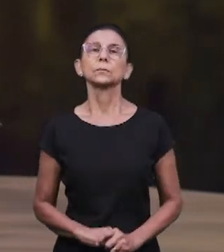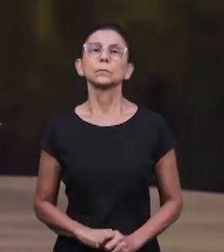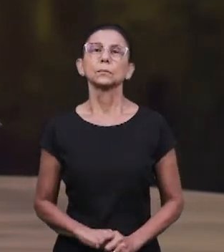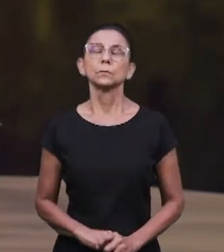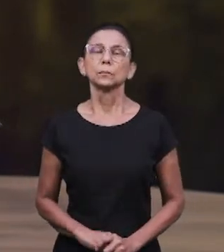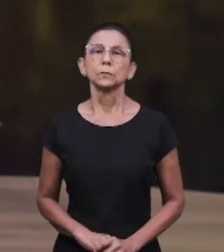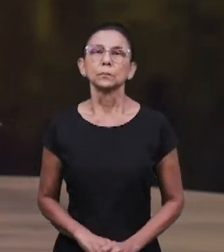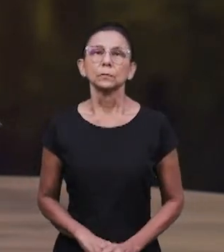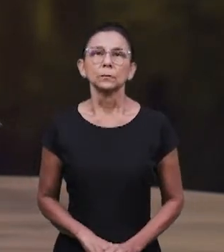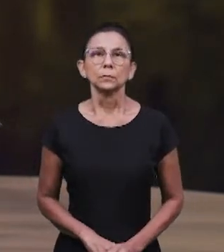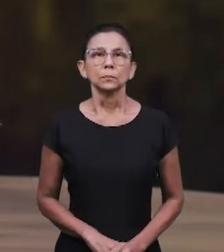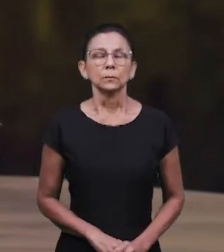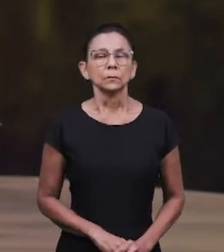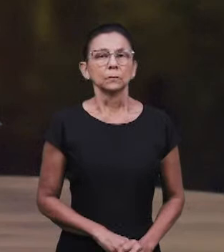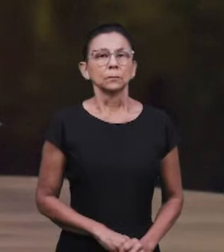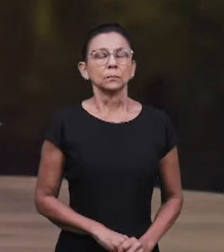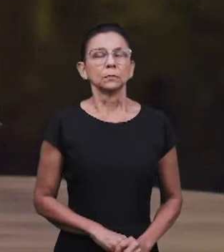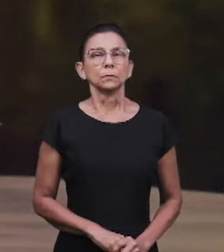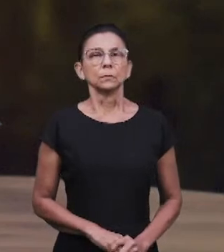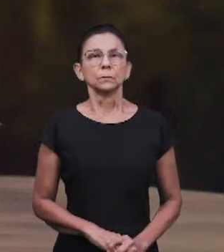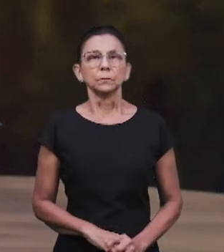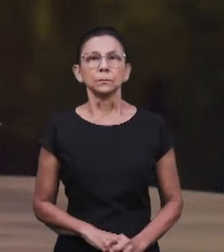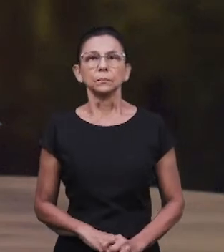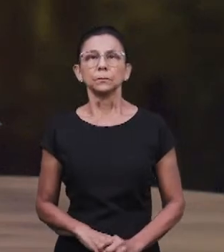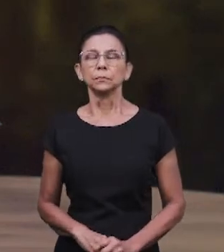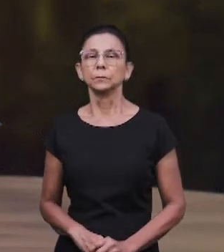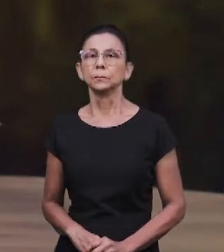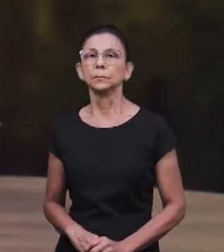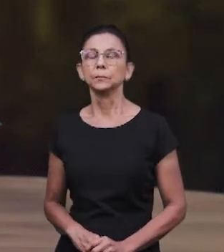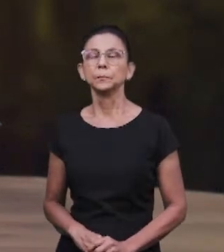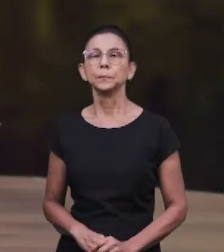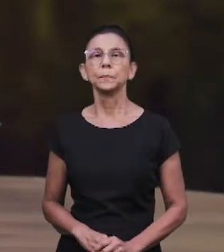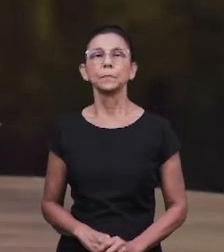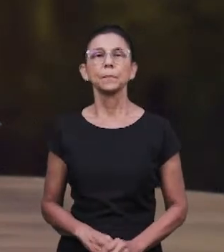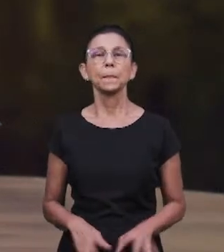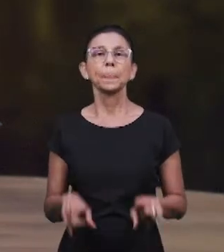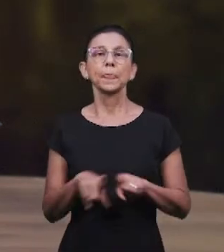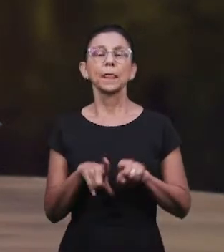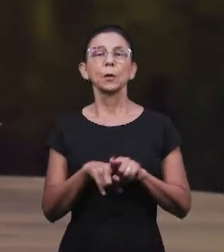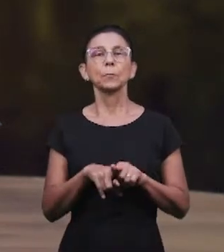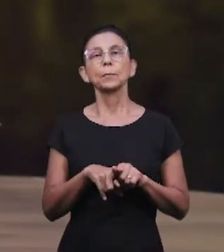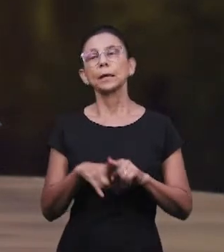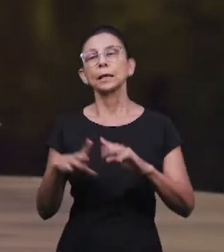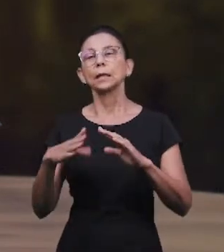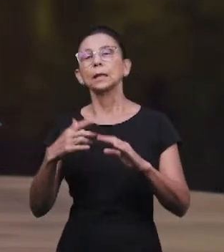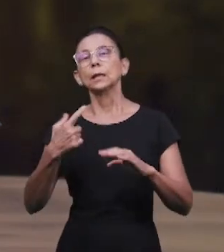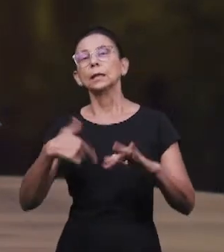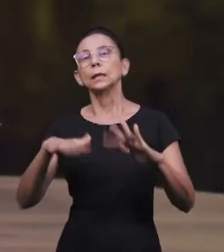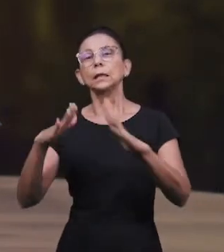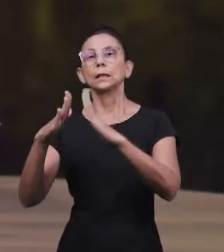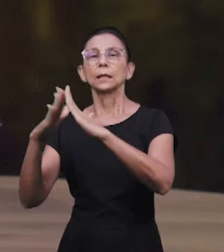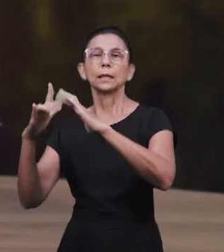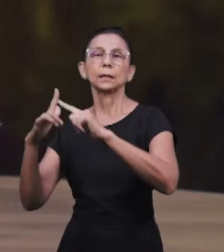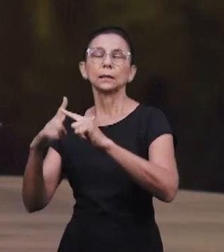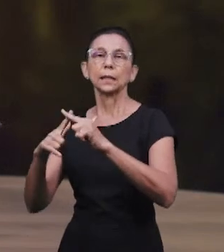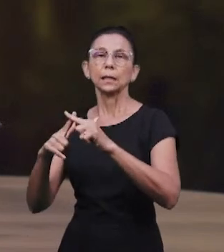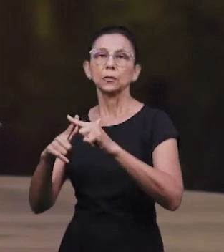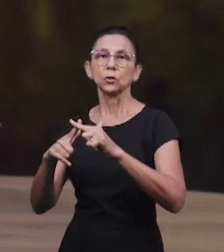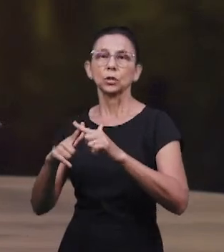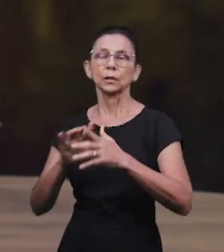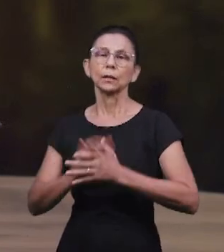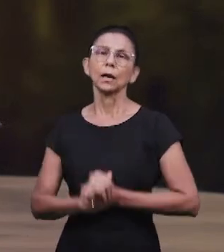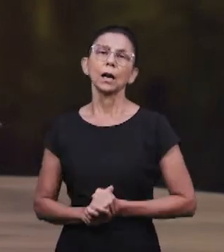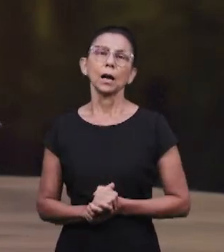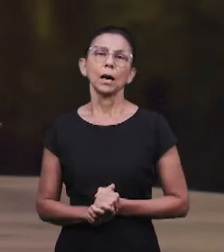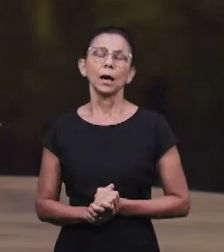Deus, então, não é para brincar, mas ouvir o ensino do pastor, não fica sendo saindo